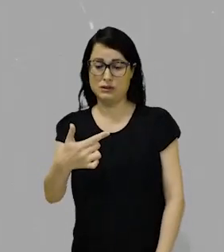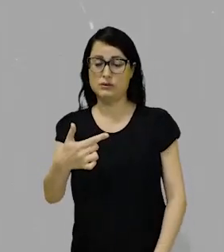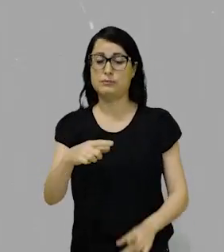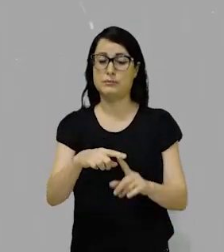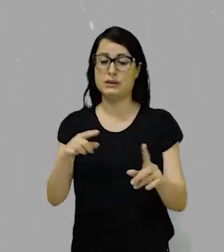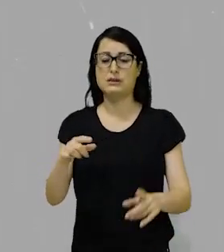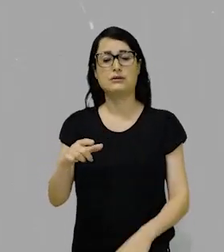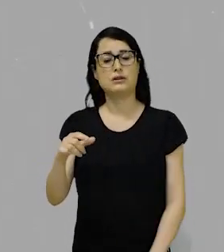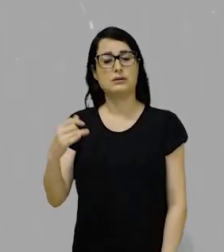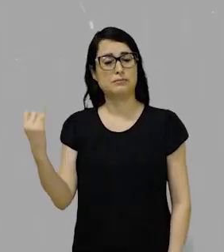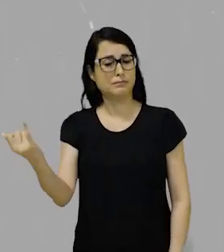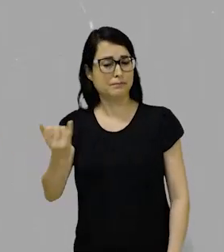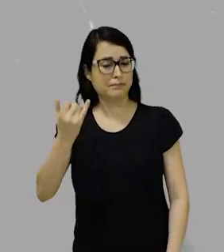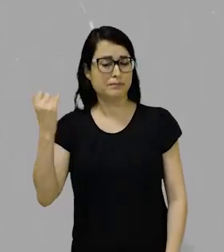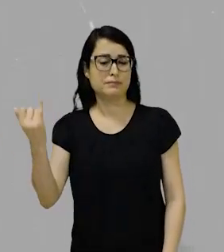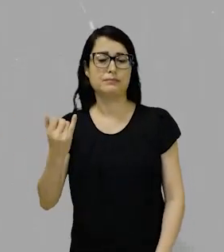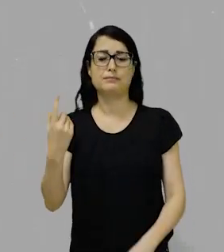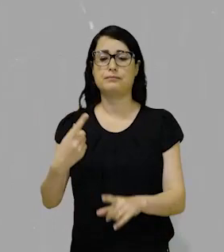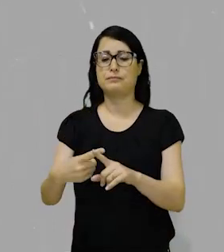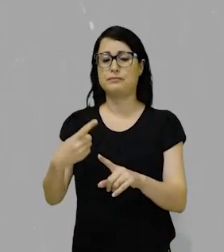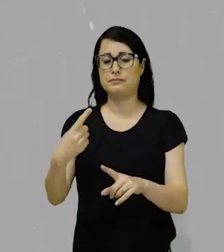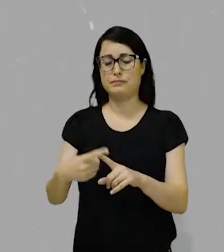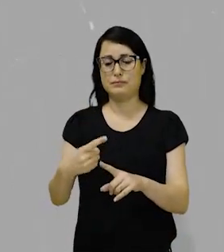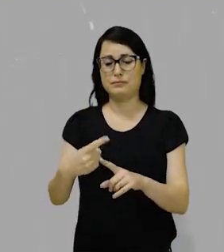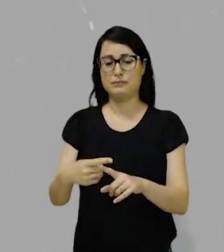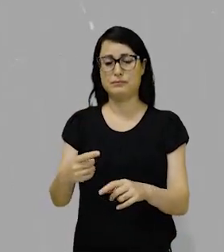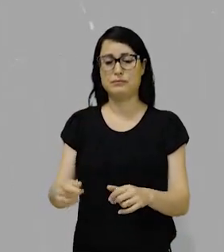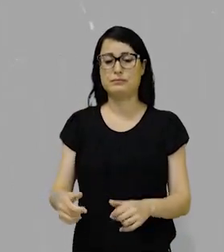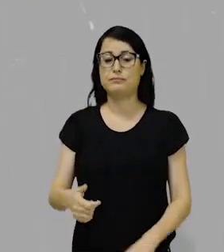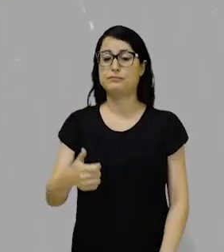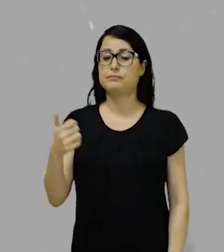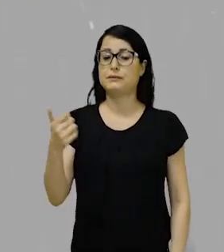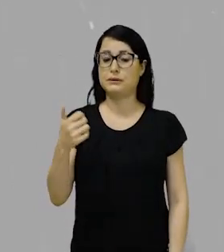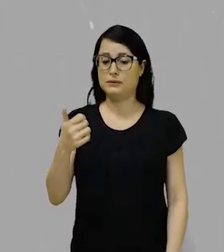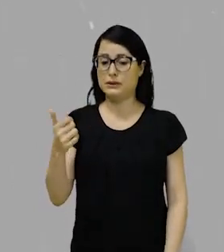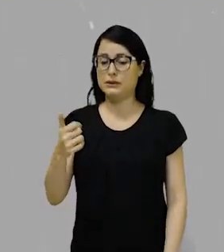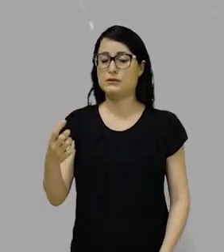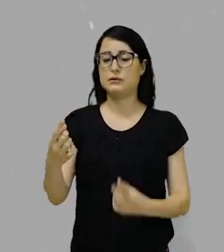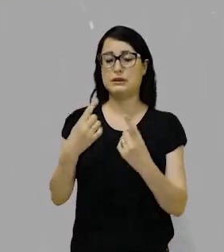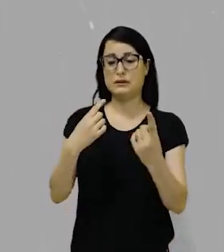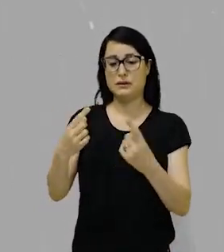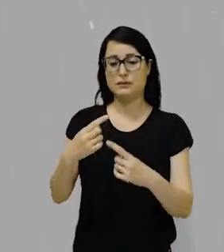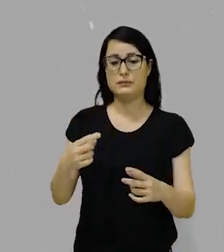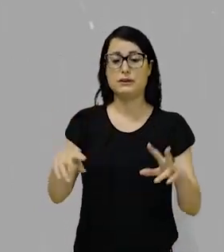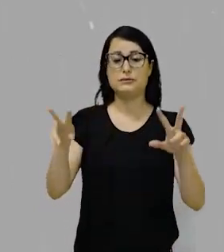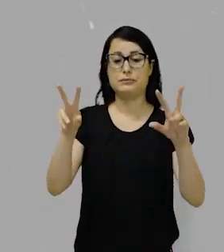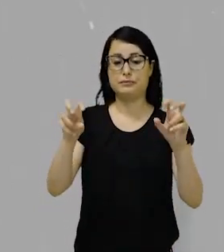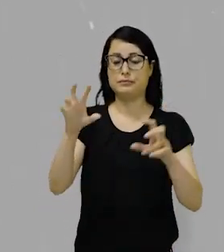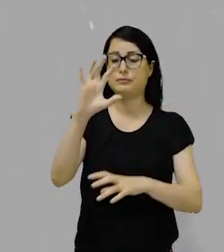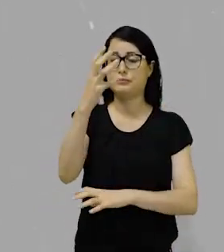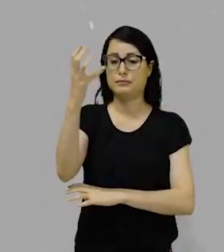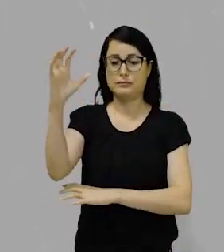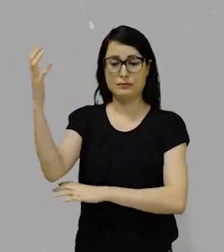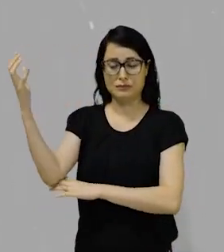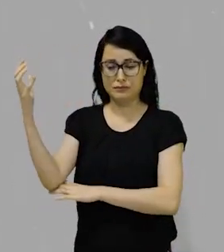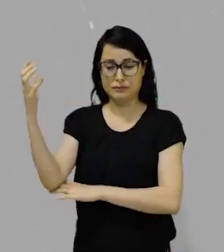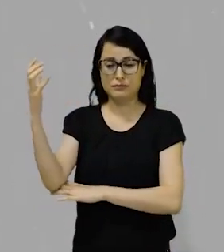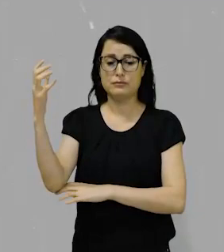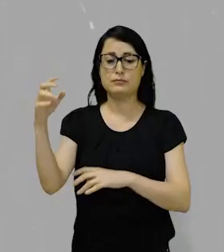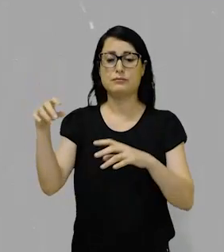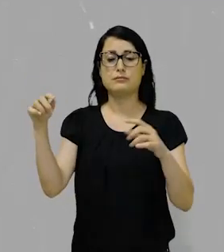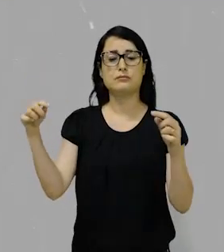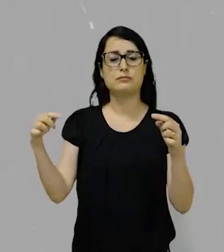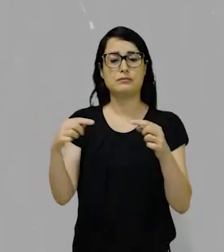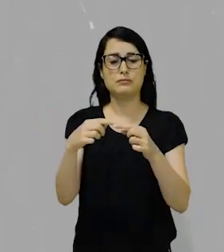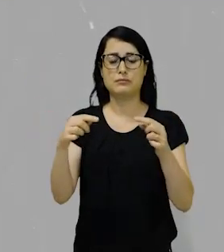foram muito importantes porque foram aí o primeiro passo para um debate ambiental que culminou no desenvolvimento sustentável.